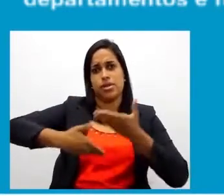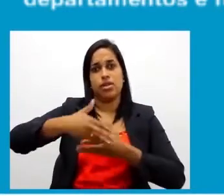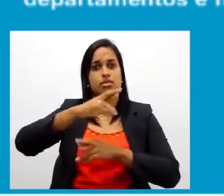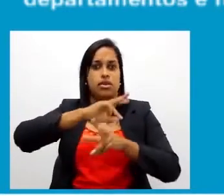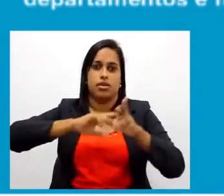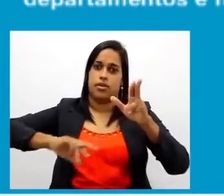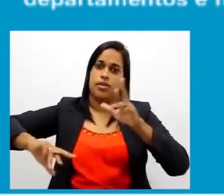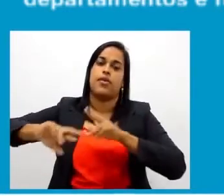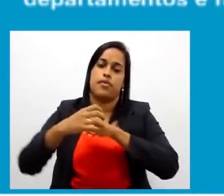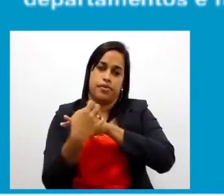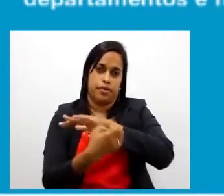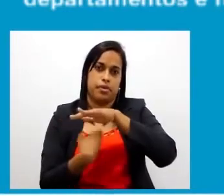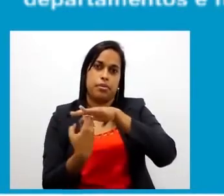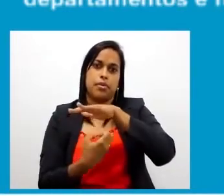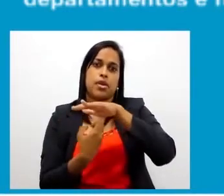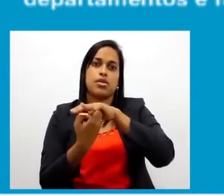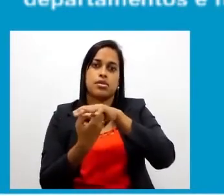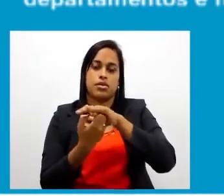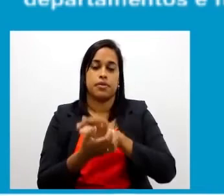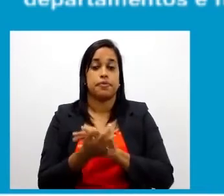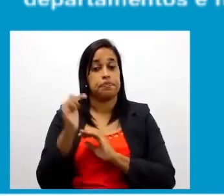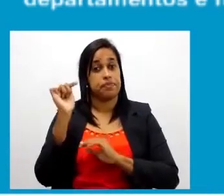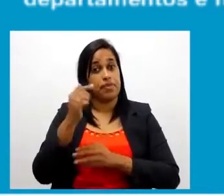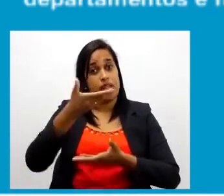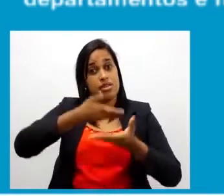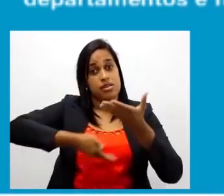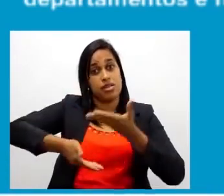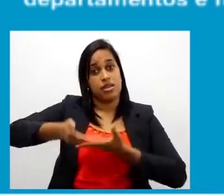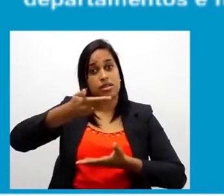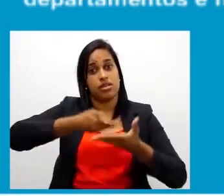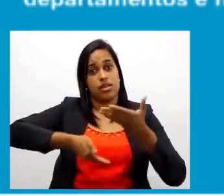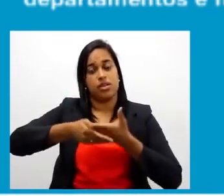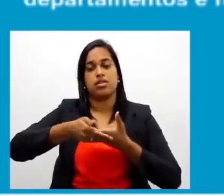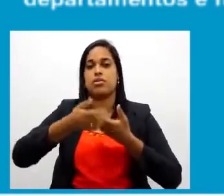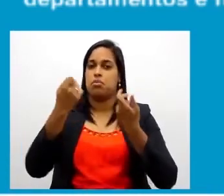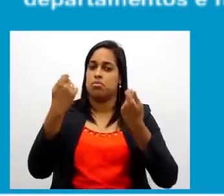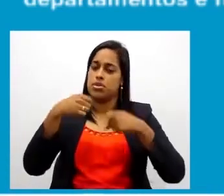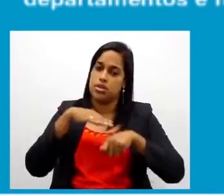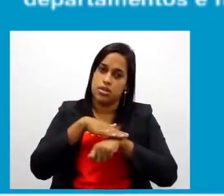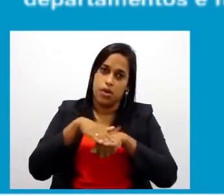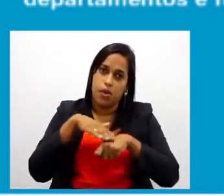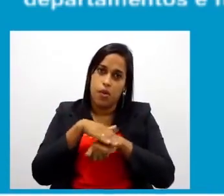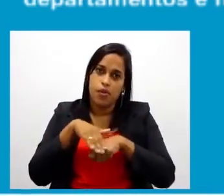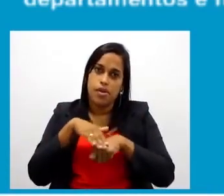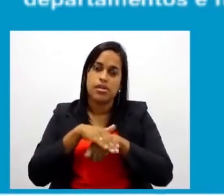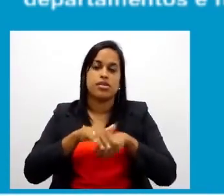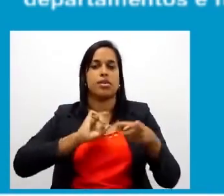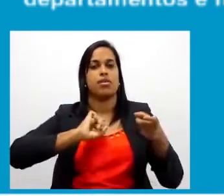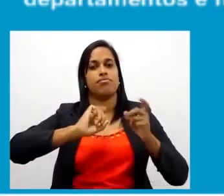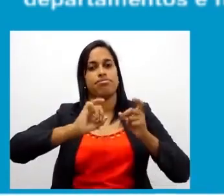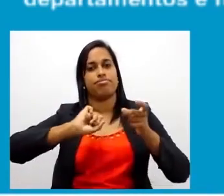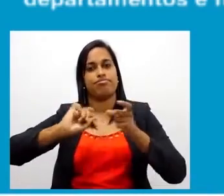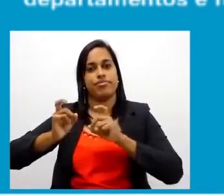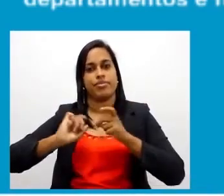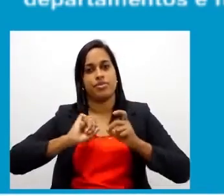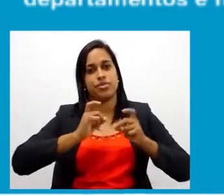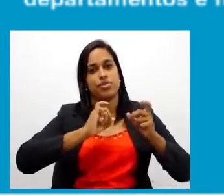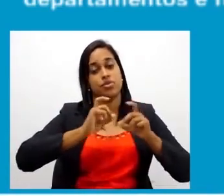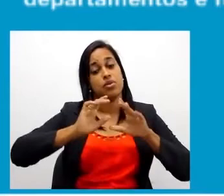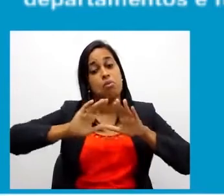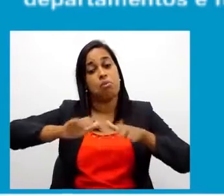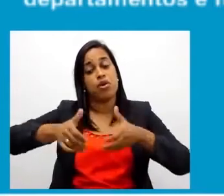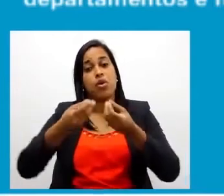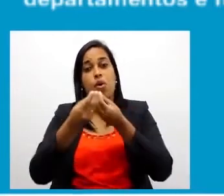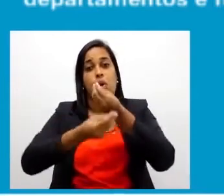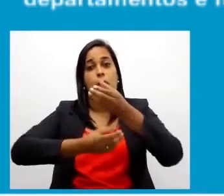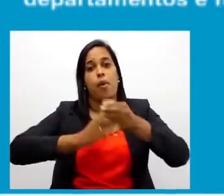entre os vários departamentos da organização. Essa interação implica em sentar, conversar ou discutir o modo